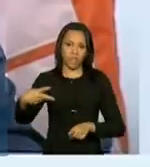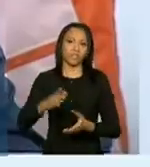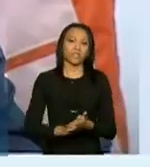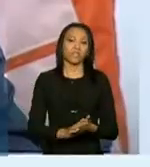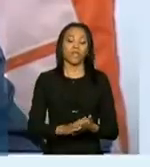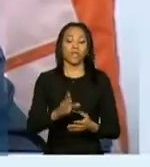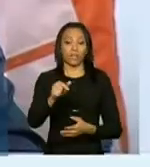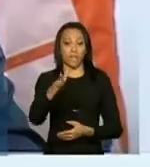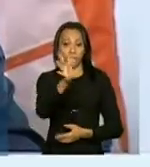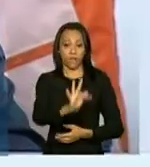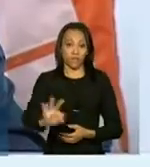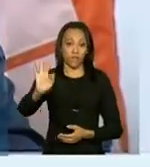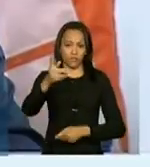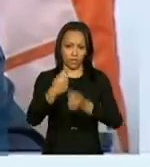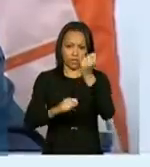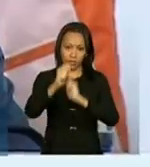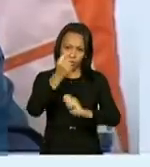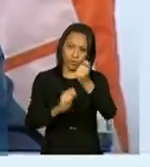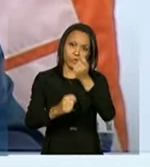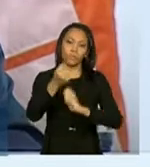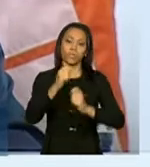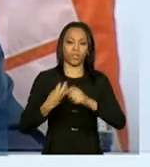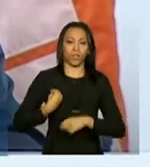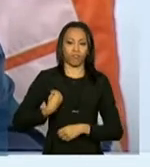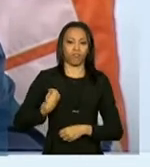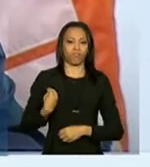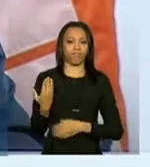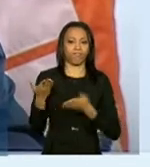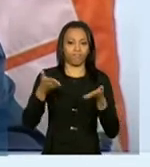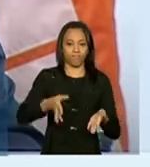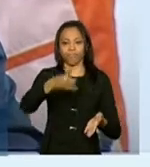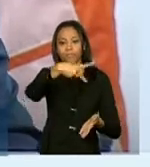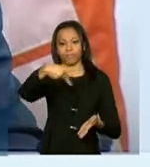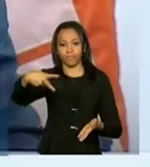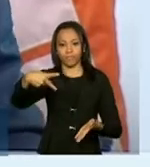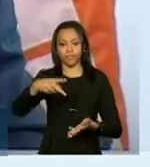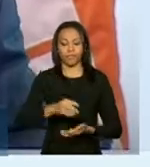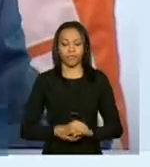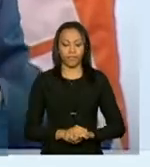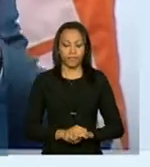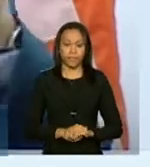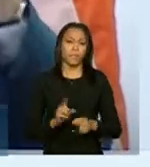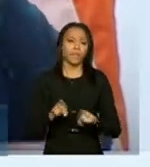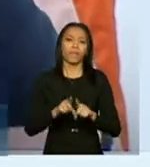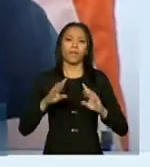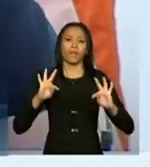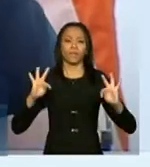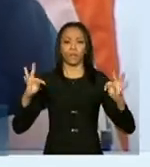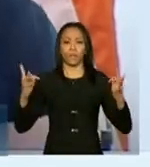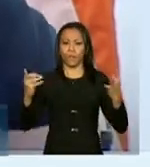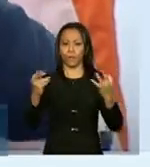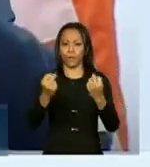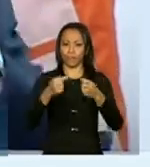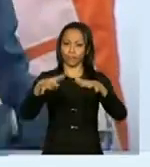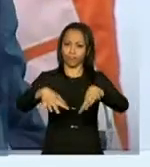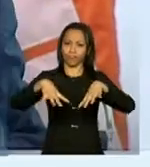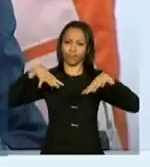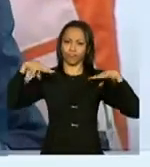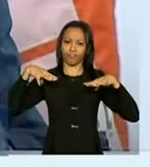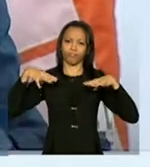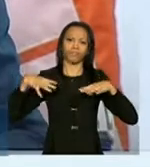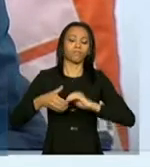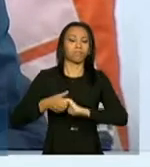das Indústrias do Estado de Minas Gerais, doutor Teodomiro Diniz Camargos, e a toda essa seletíssima plateia, senhoras e